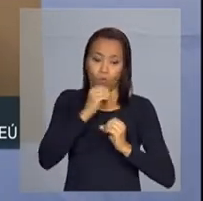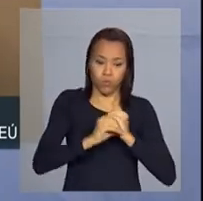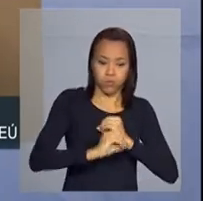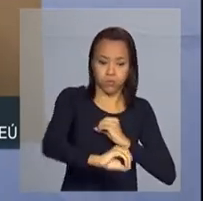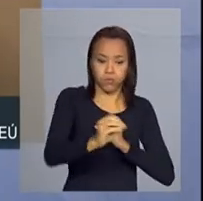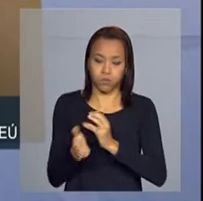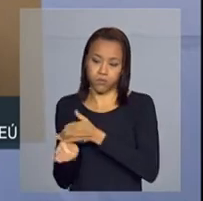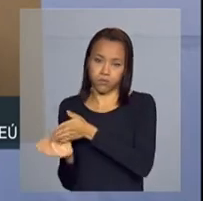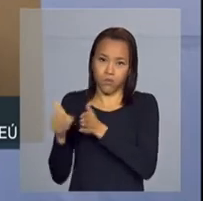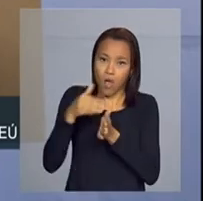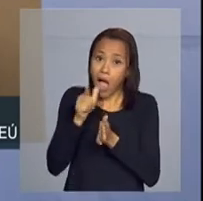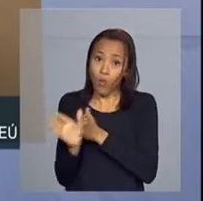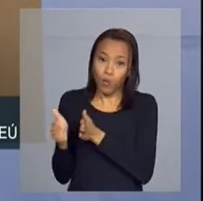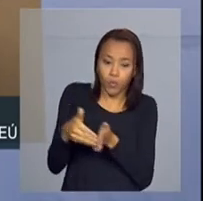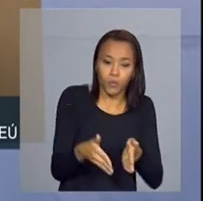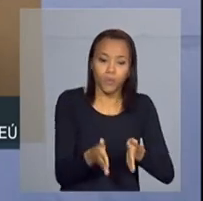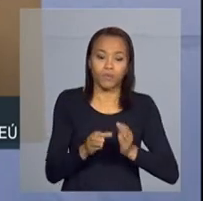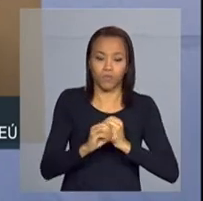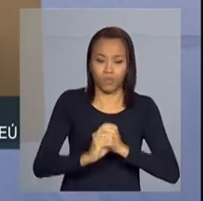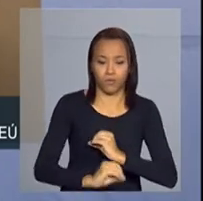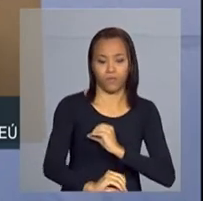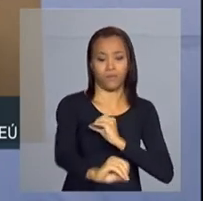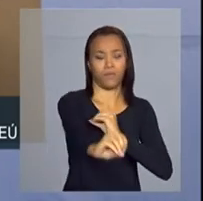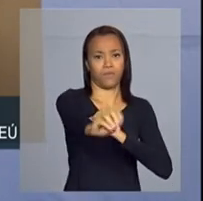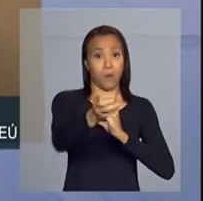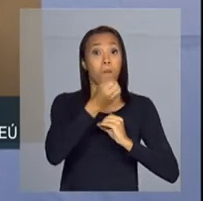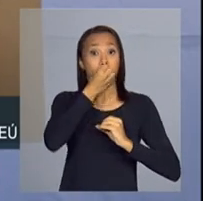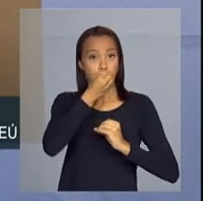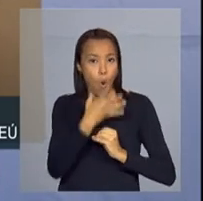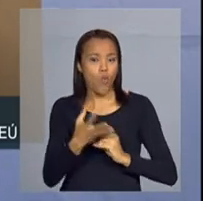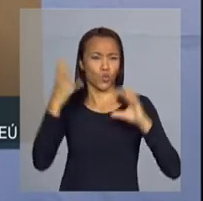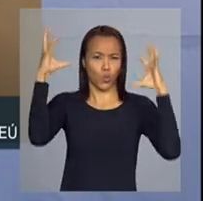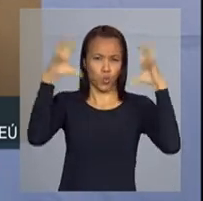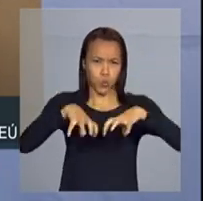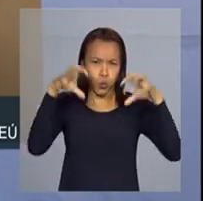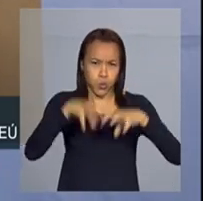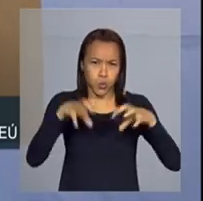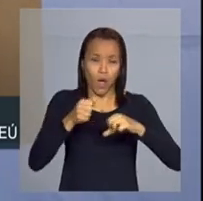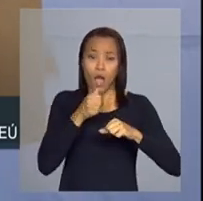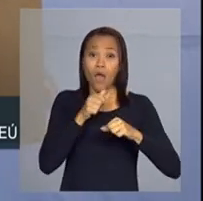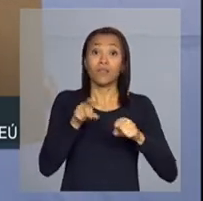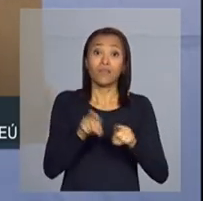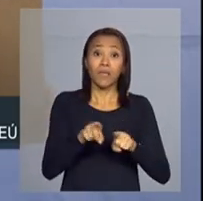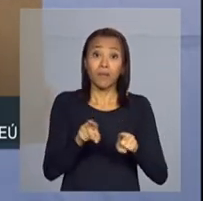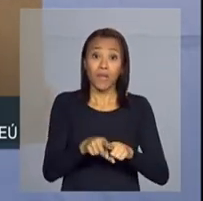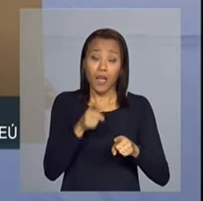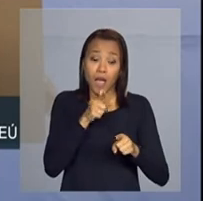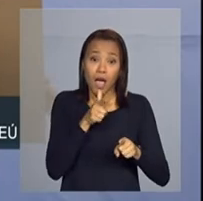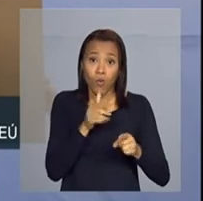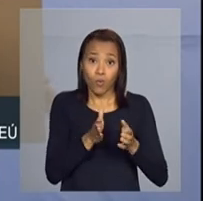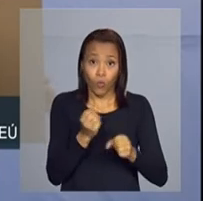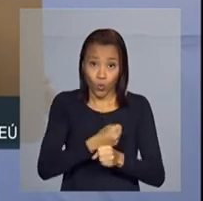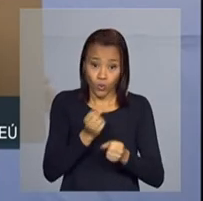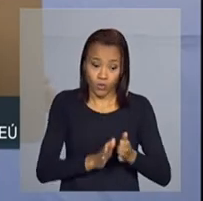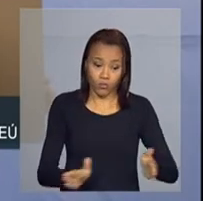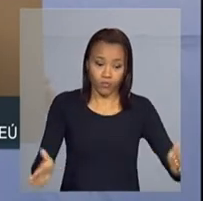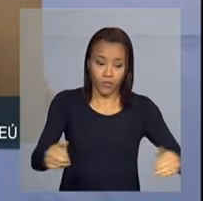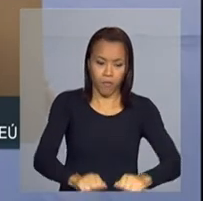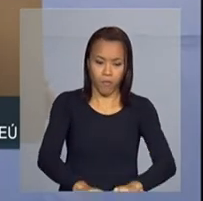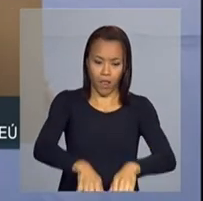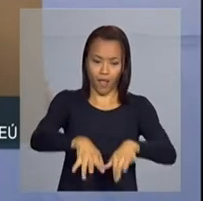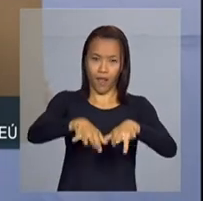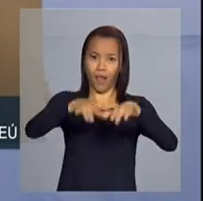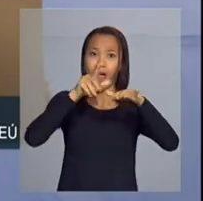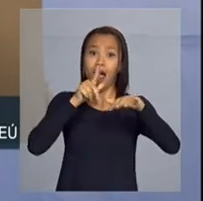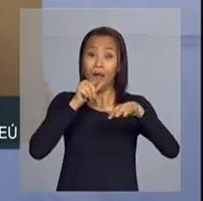água do São Francisco nos momentos de bons invernos, encher os nossos açudes, e além de matar